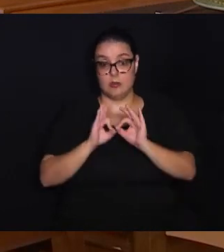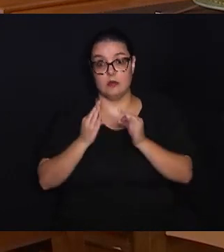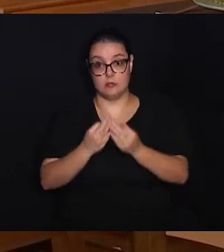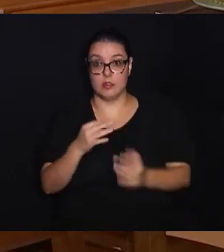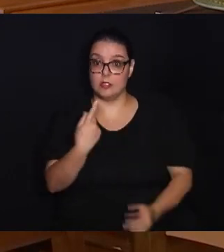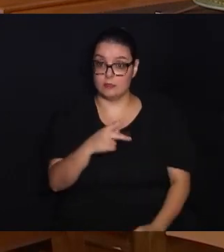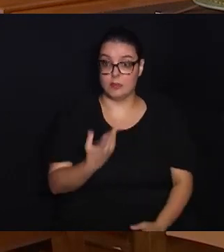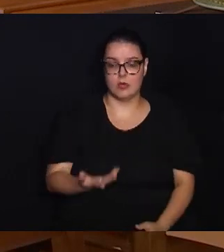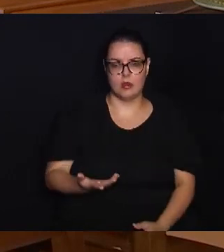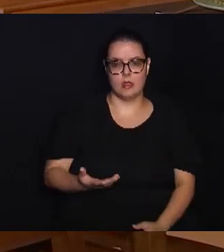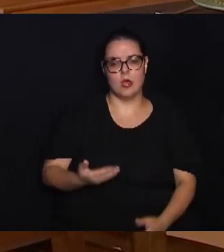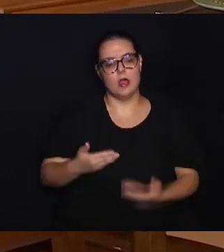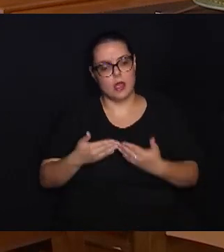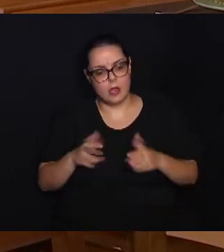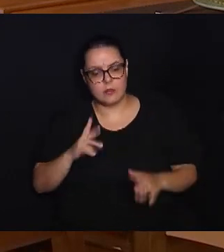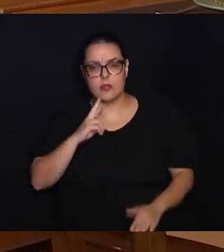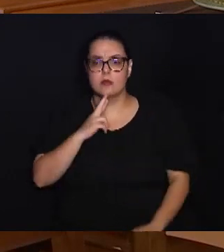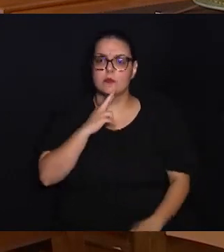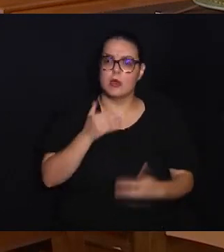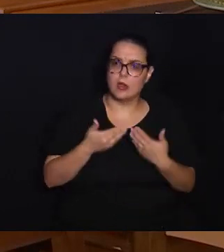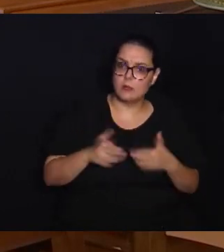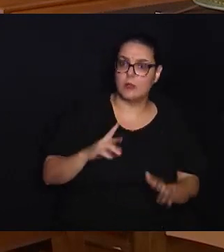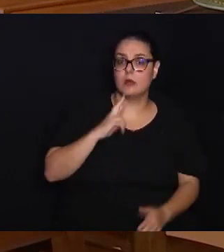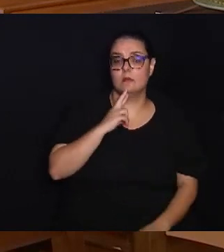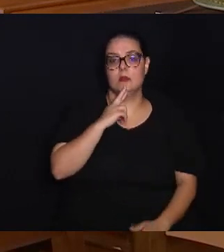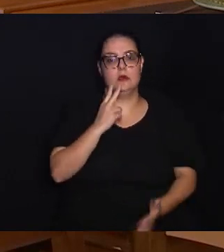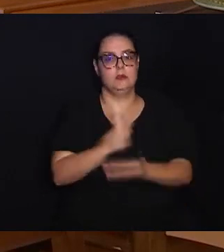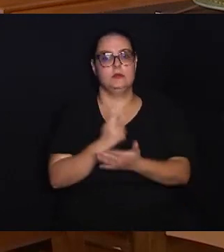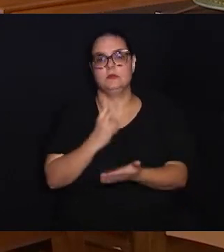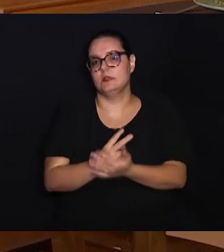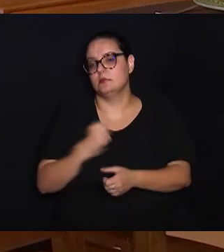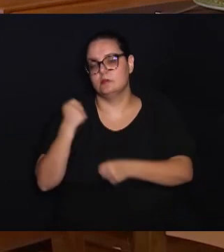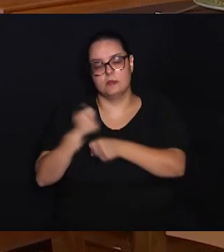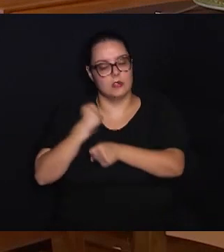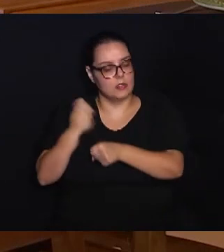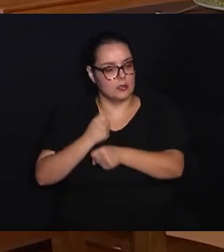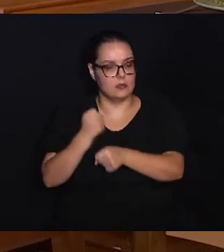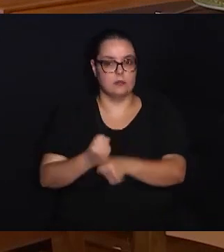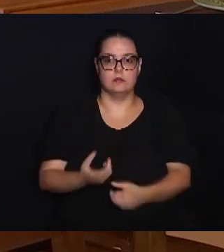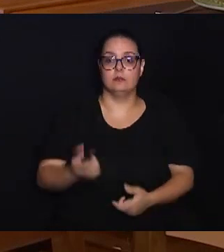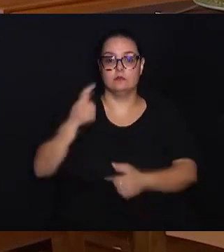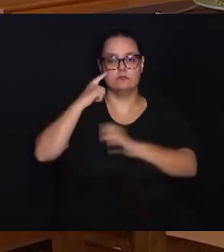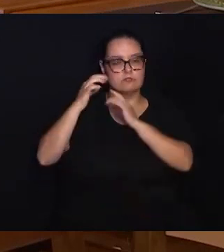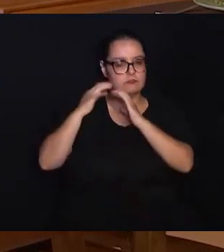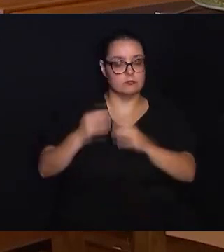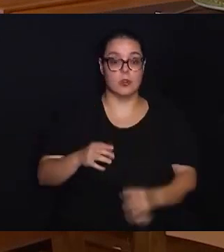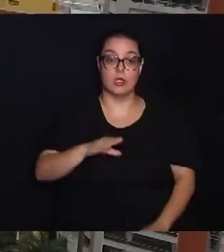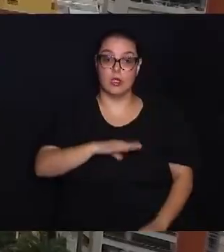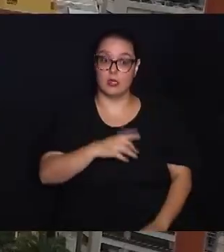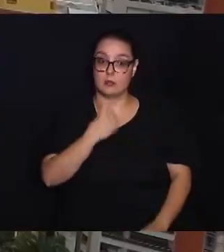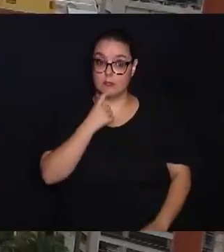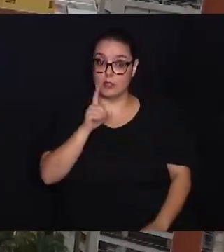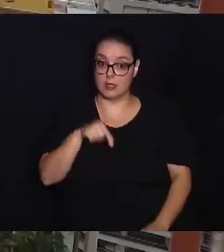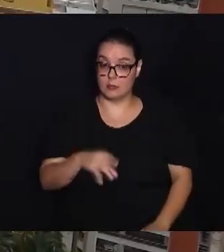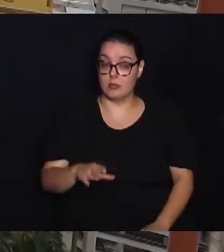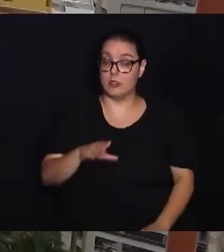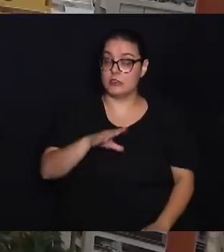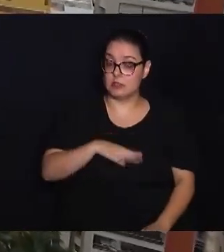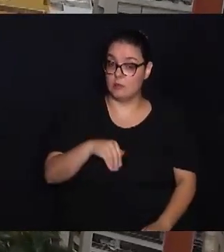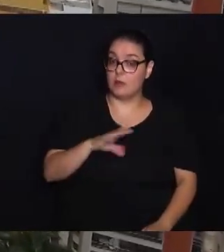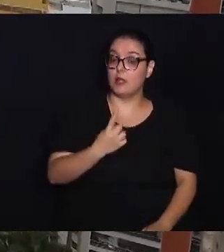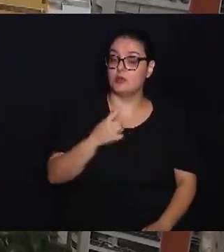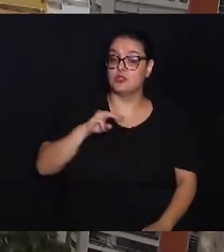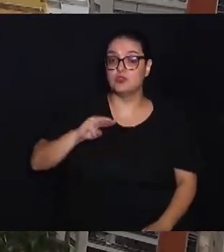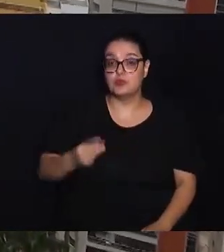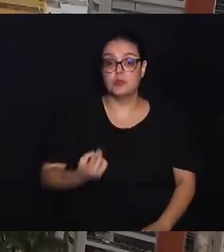e a minha família a família dela sempre falou não abre um restaurante abre um restaurante isso sempre vem aá anos e anos martelando Campinas é uma